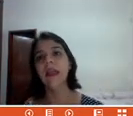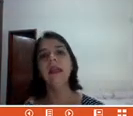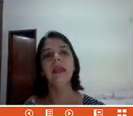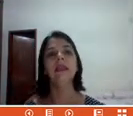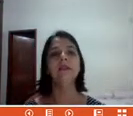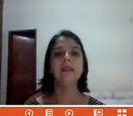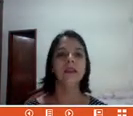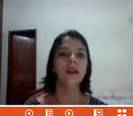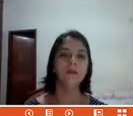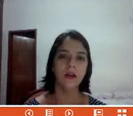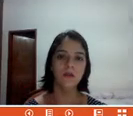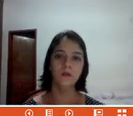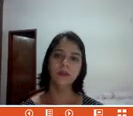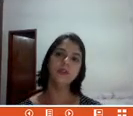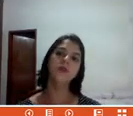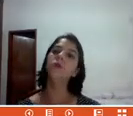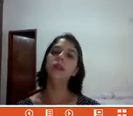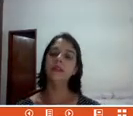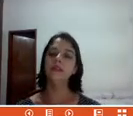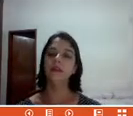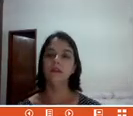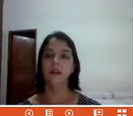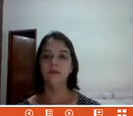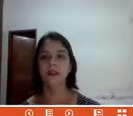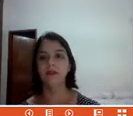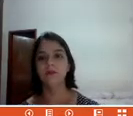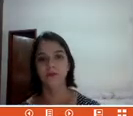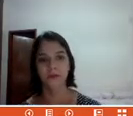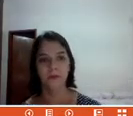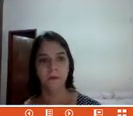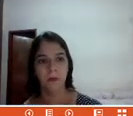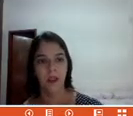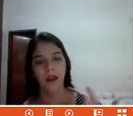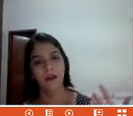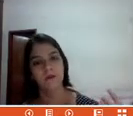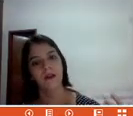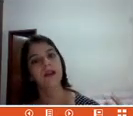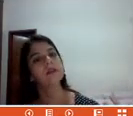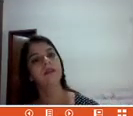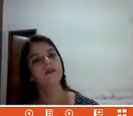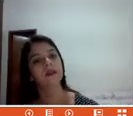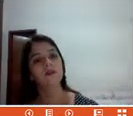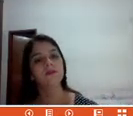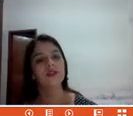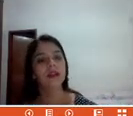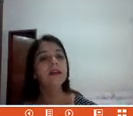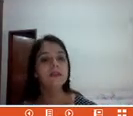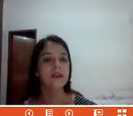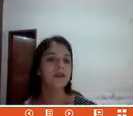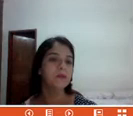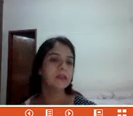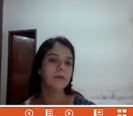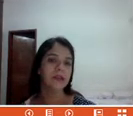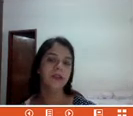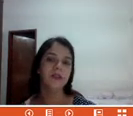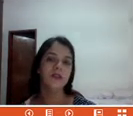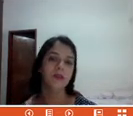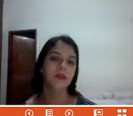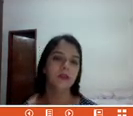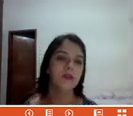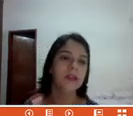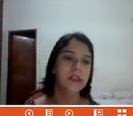telecomunicações. Então, assim, foram algumas conquistas que vieram sendo feitas através de anos, né? Começamos